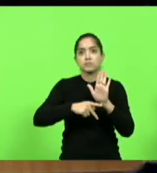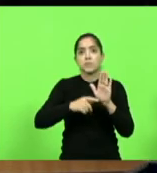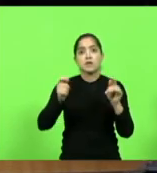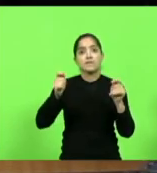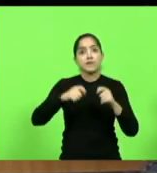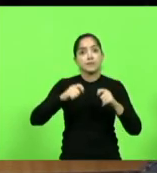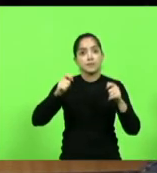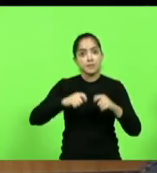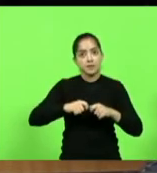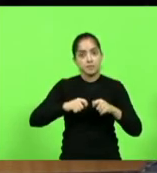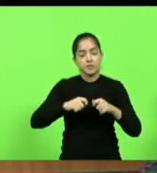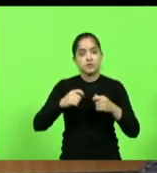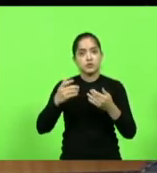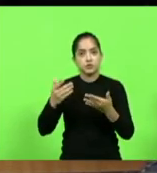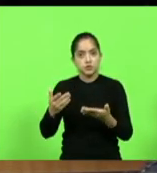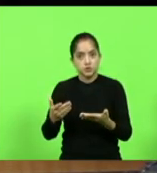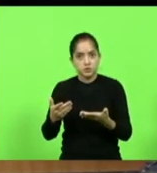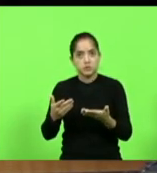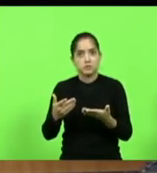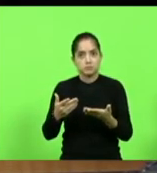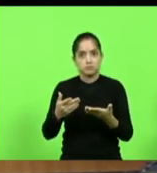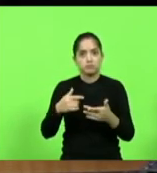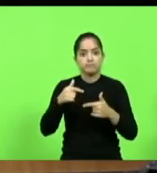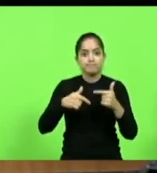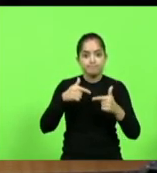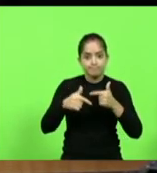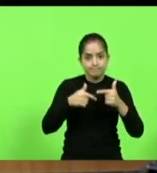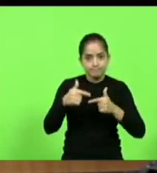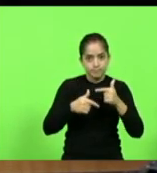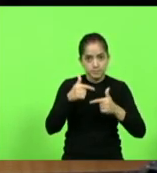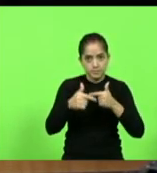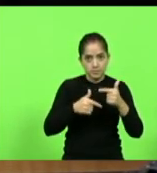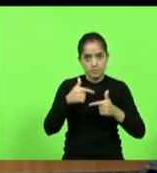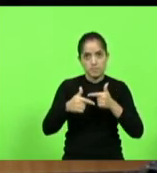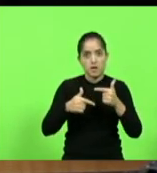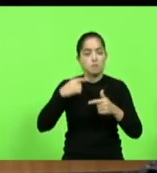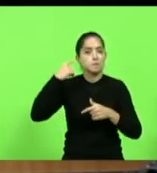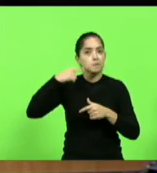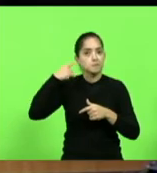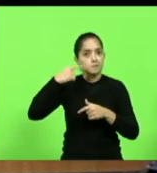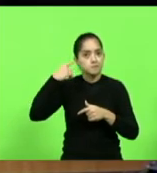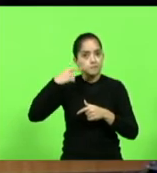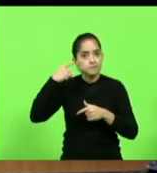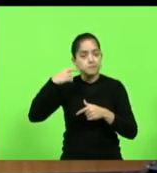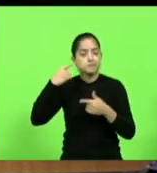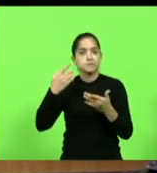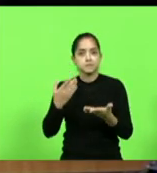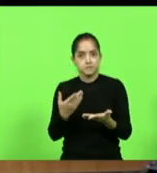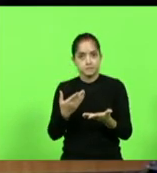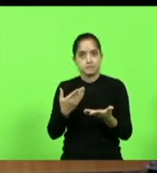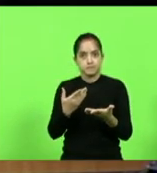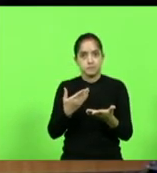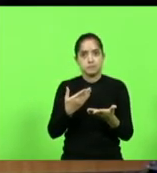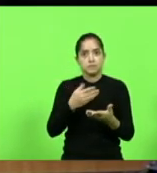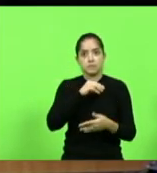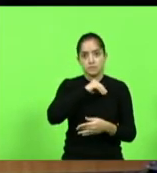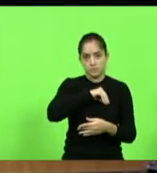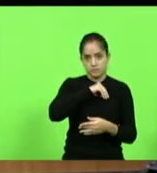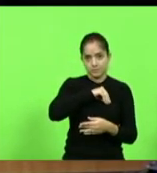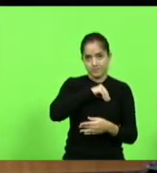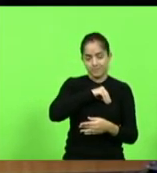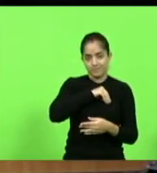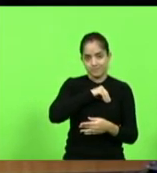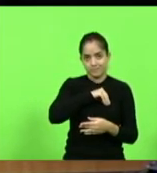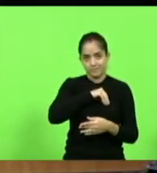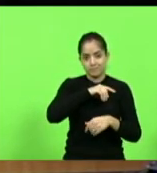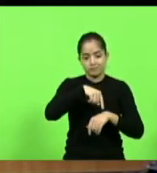permitir o pleno exercício da advocacia, fundamentalmente no que se refere aos honorários do advogado.